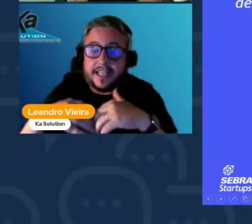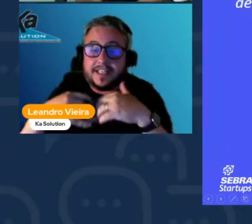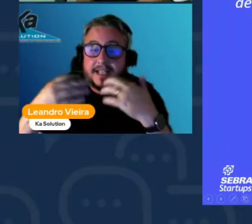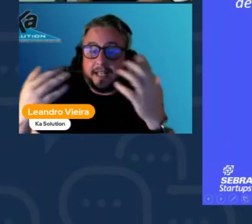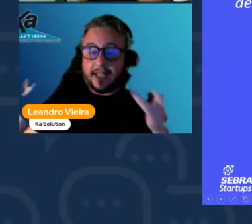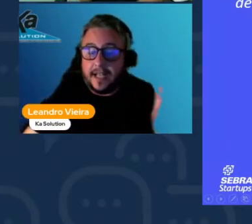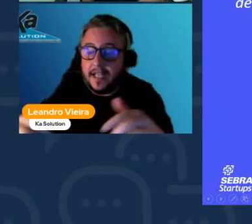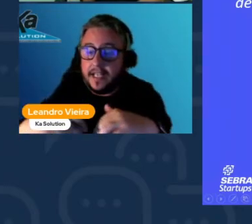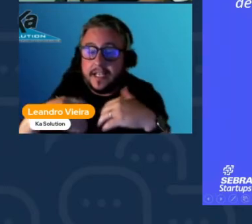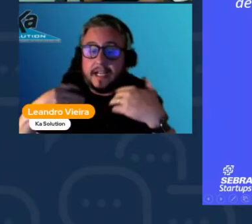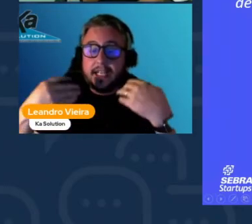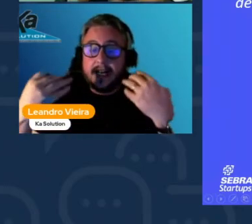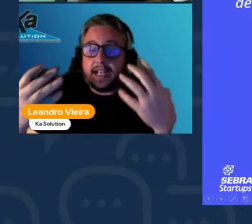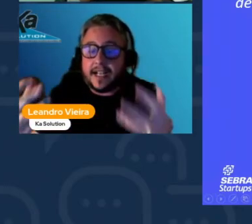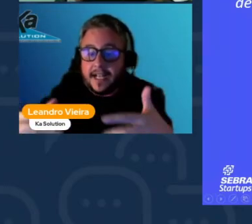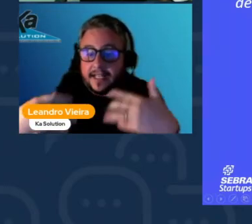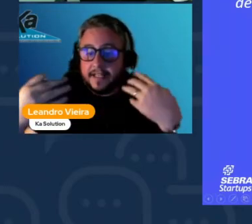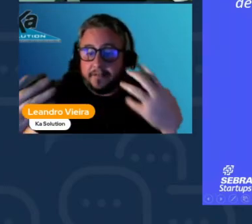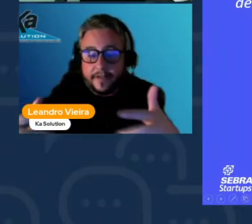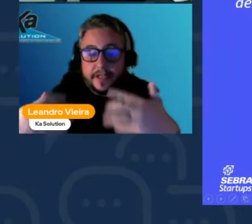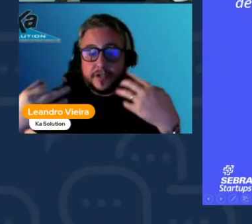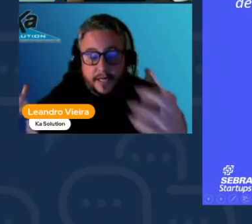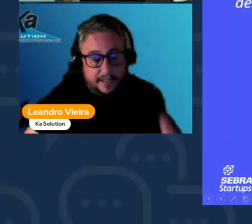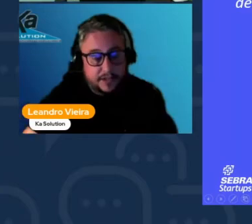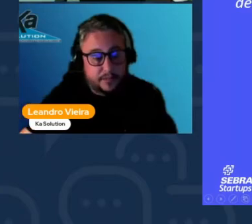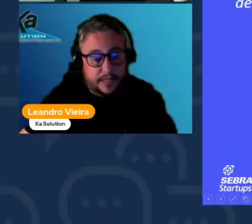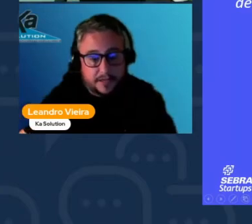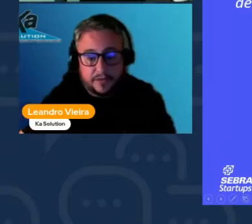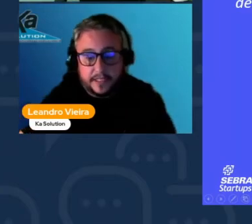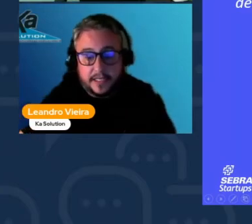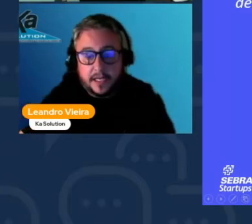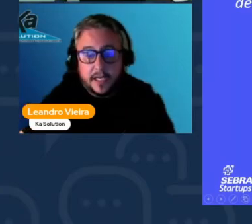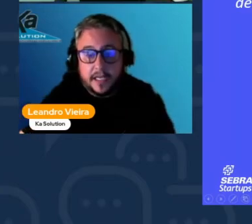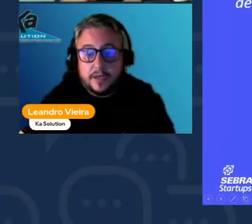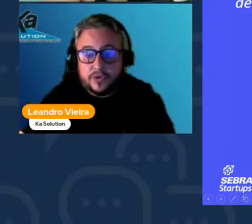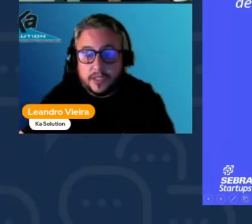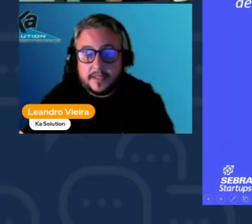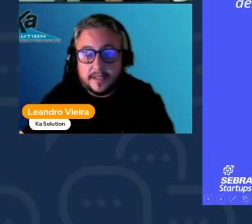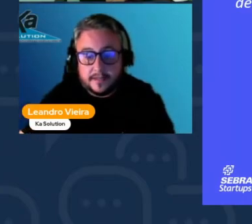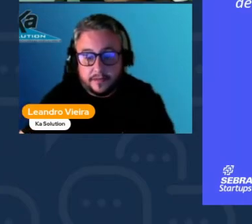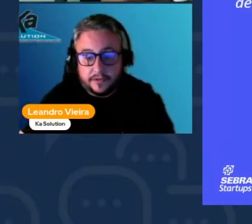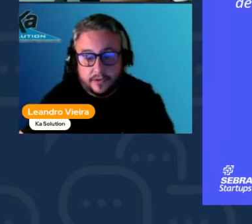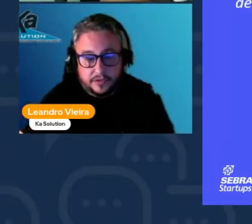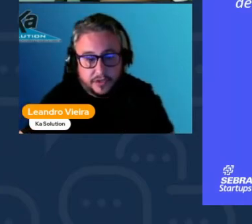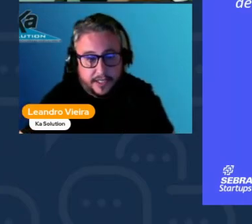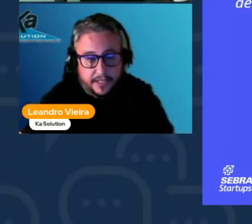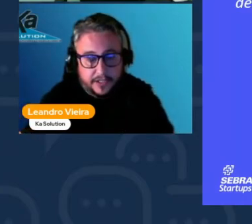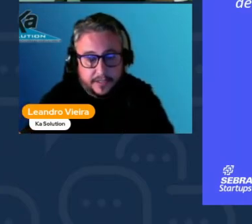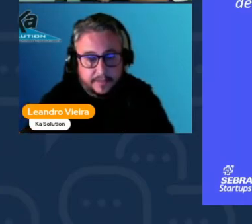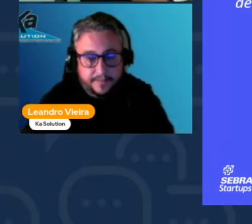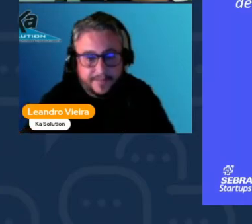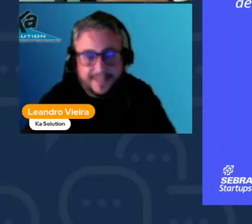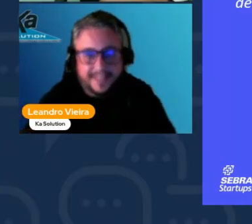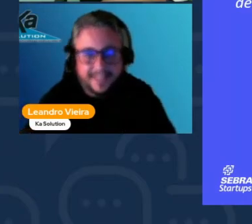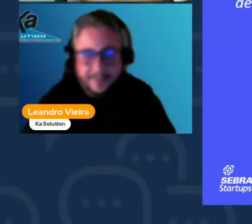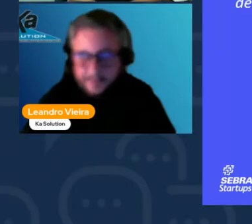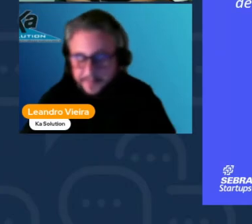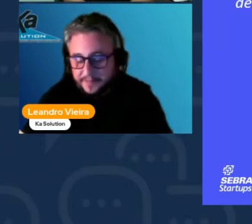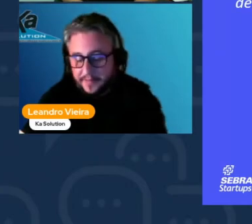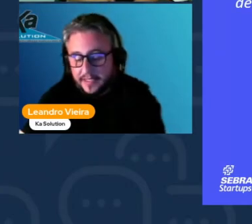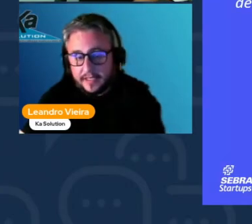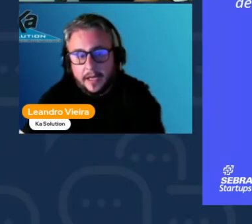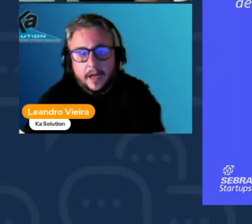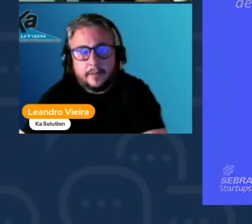poderem, né, escalar e ganhar cada vez mais espaço aí e utilização dos nossos clientes.